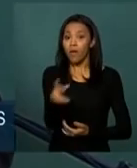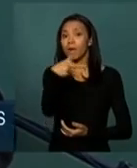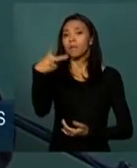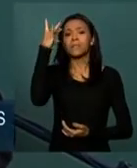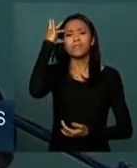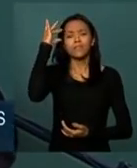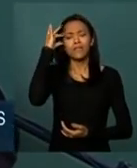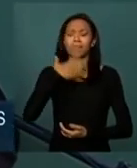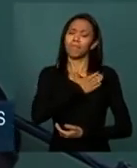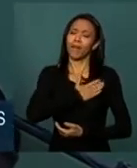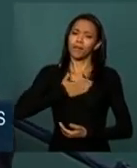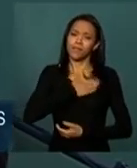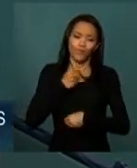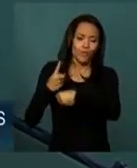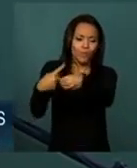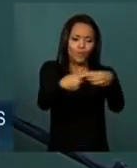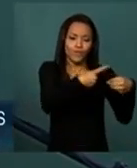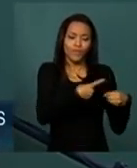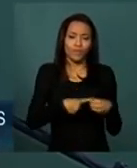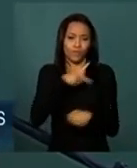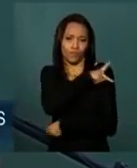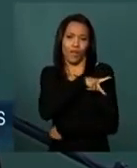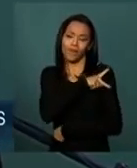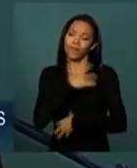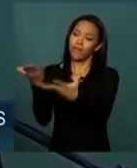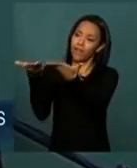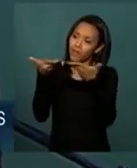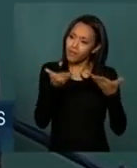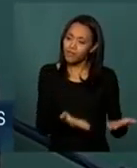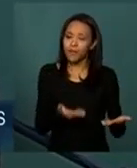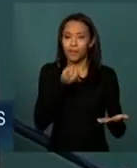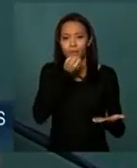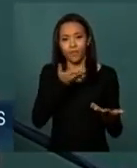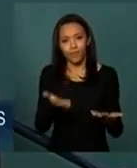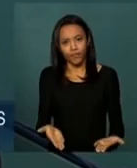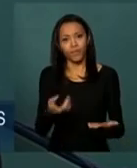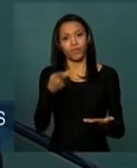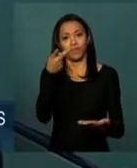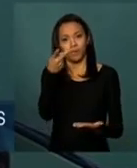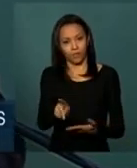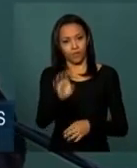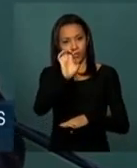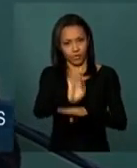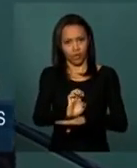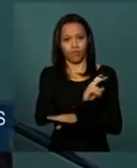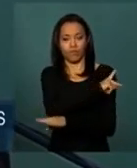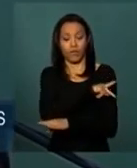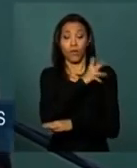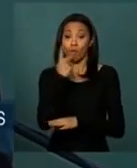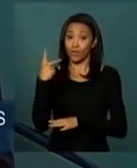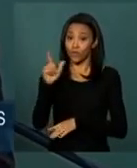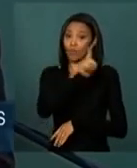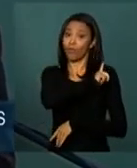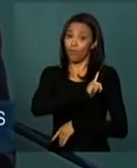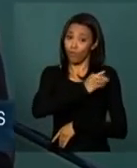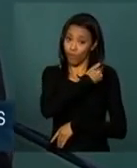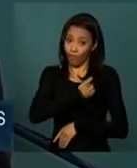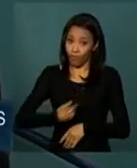os municípios piauienses lhe recebem mais uma vez em nosso estado, pois seu governo é,